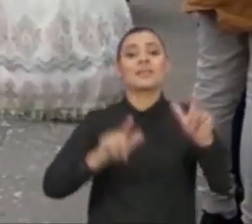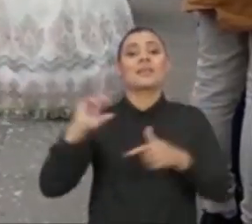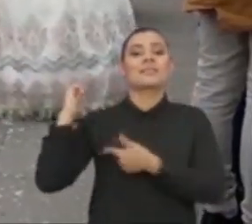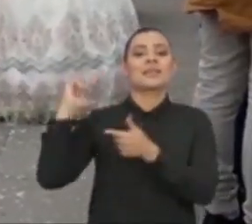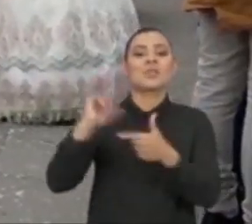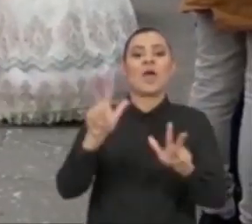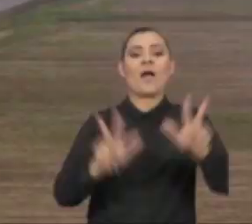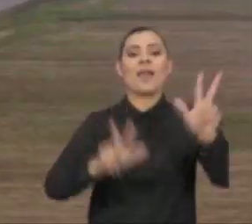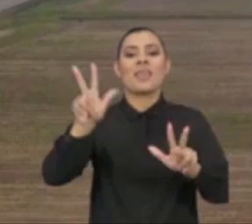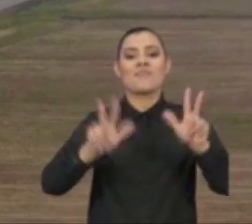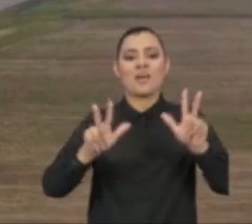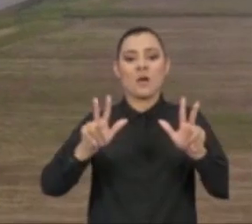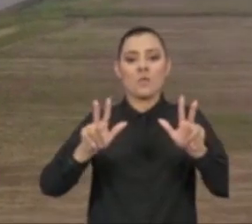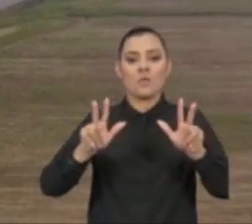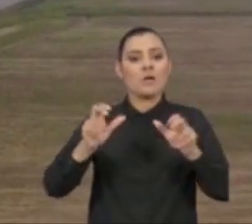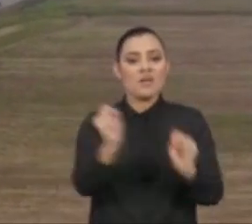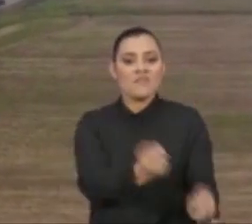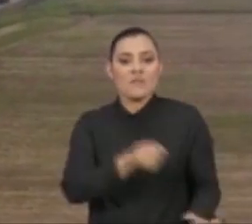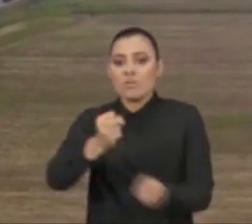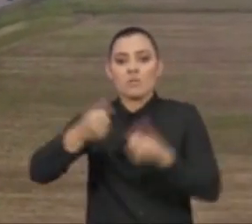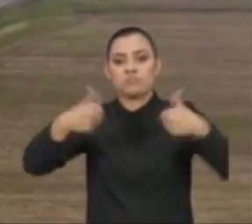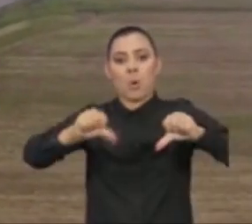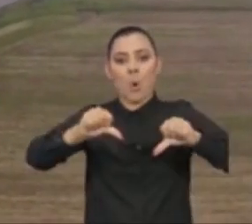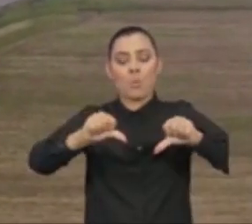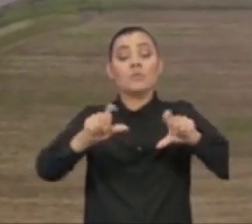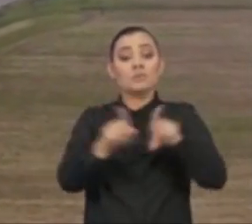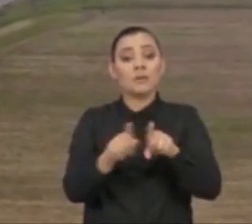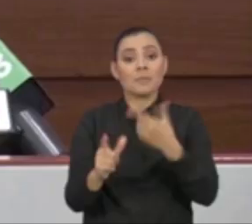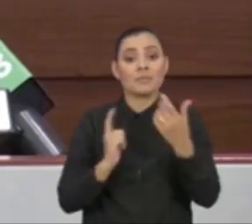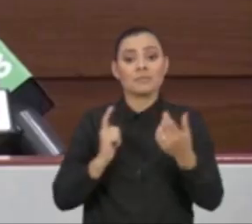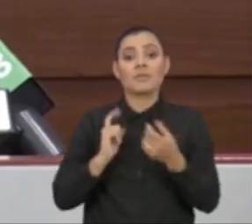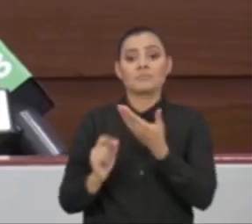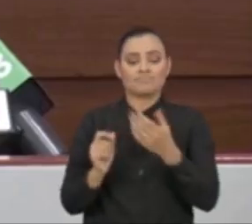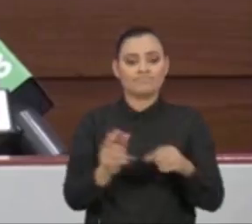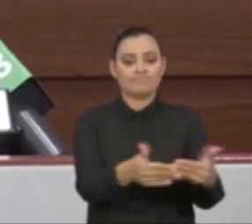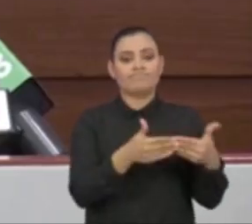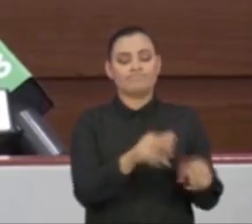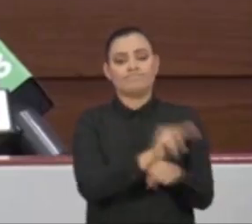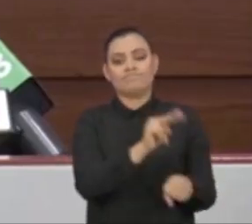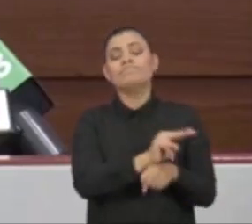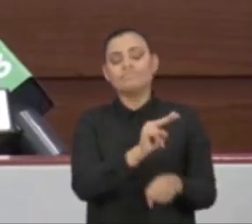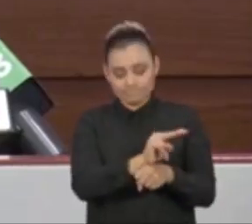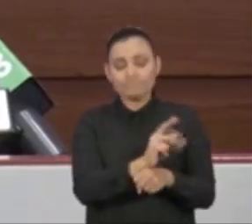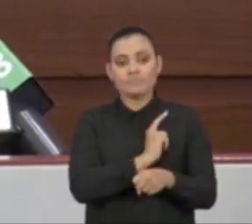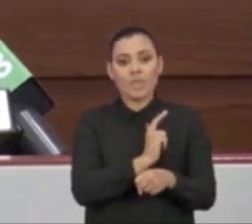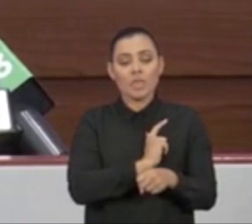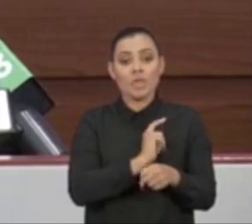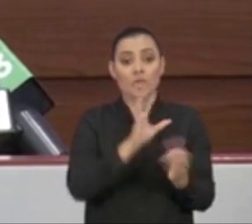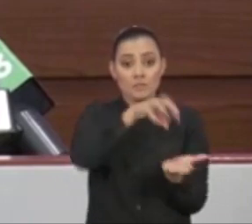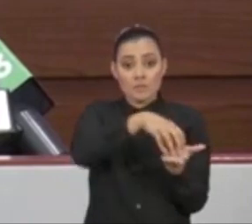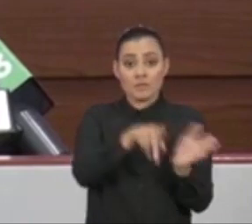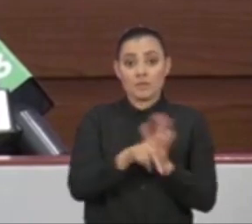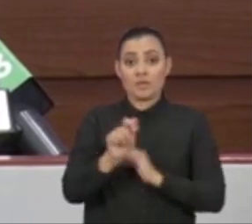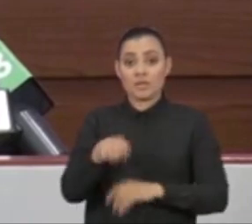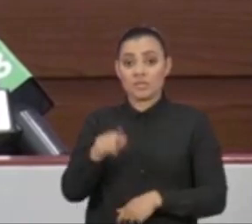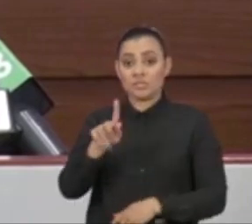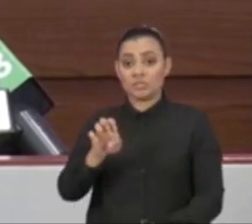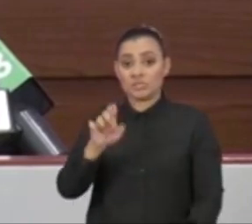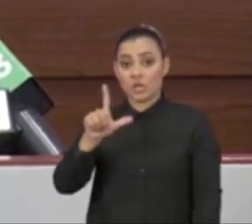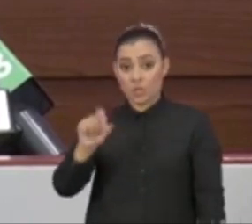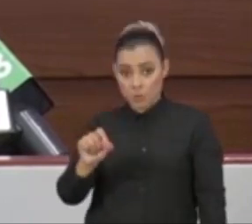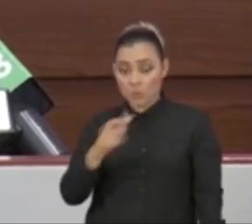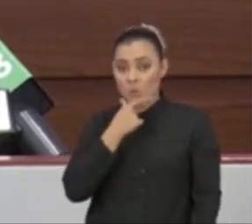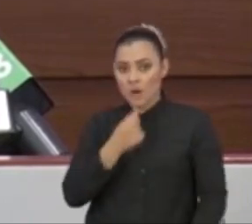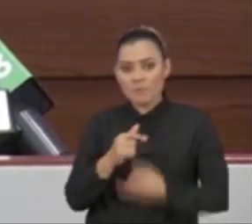foram cancelados. 11 cidades do norte estão em quarentena. O chefe do Departamento de Proteção Civil, Ângelo Borrelli, disse que,